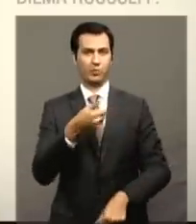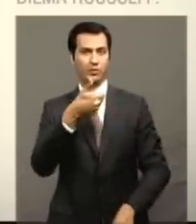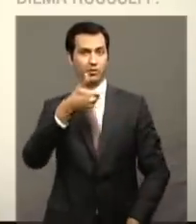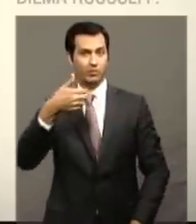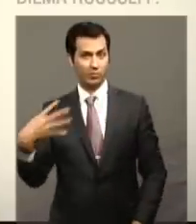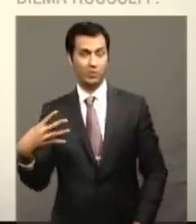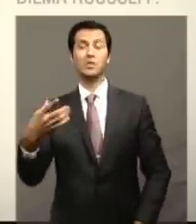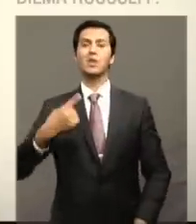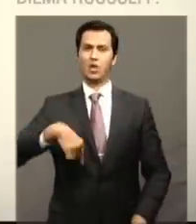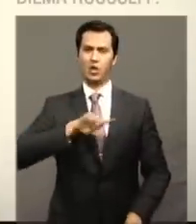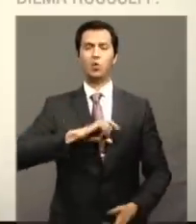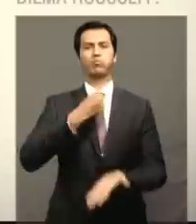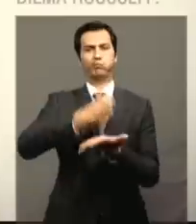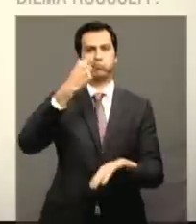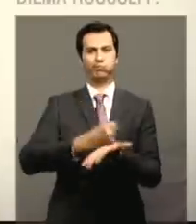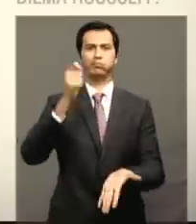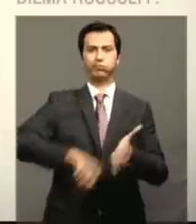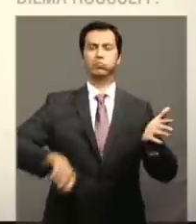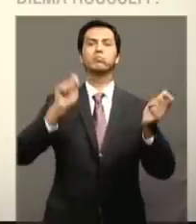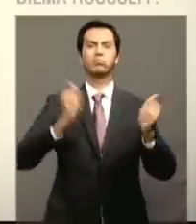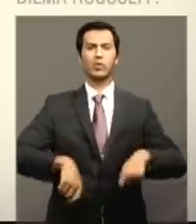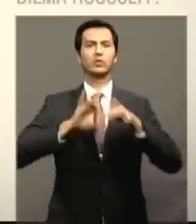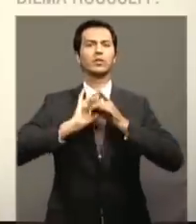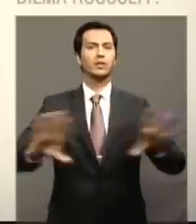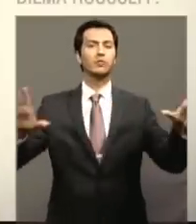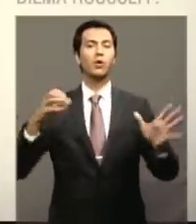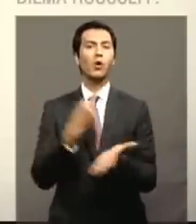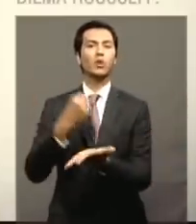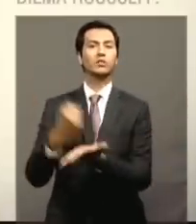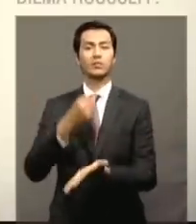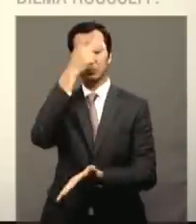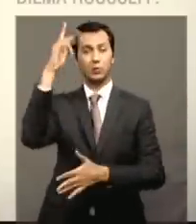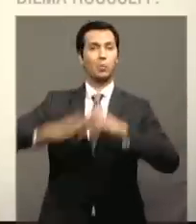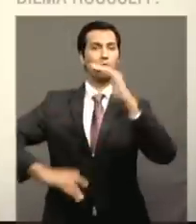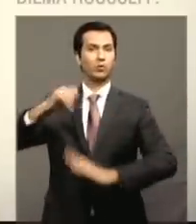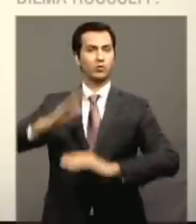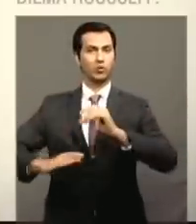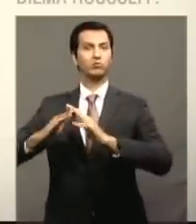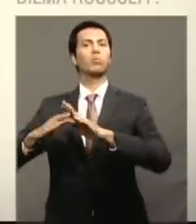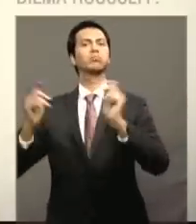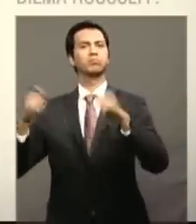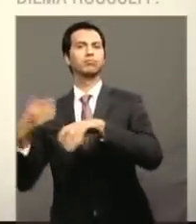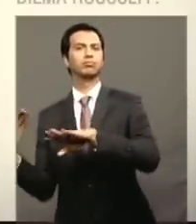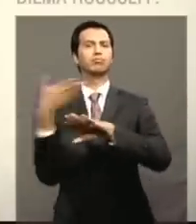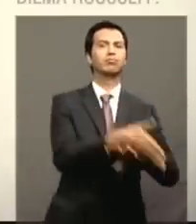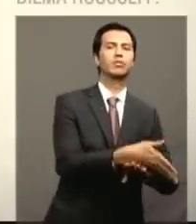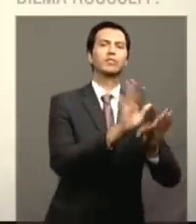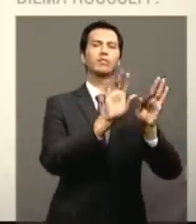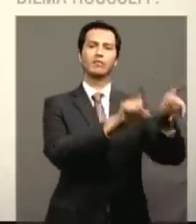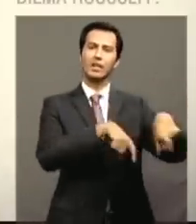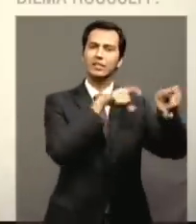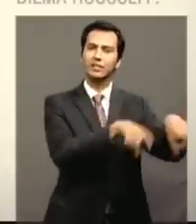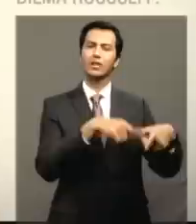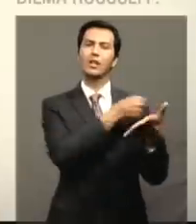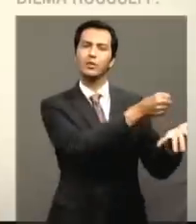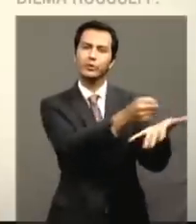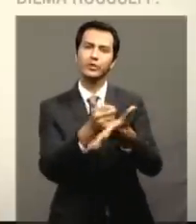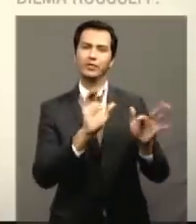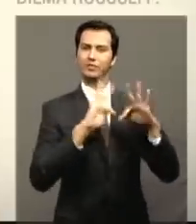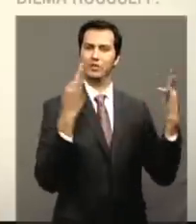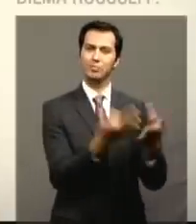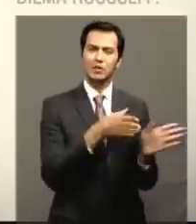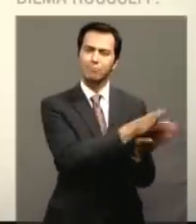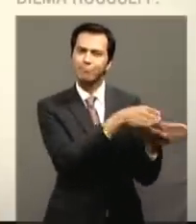técnicos rurais para auxiliar os agricultores familiares no plantio esses profissionais Luciano vão dar